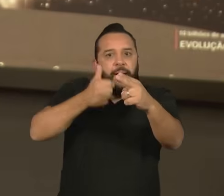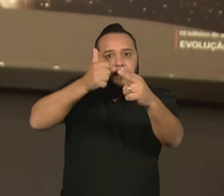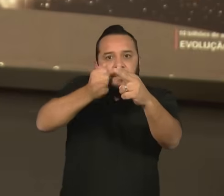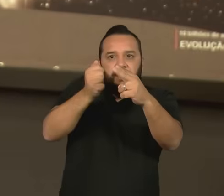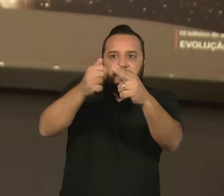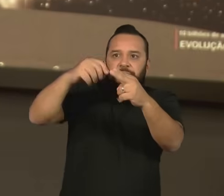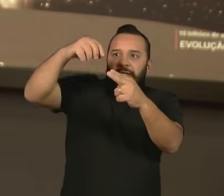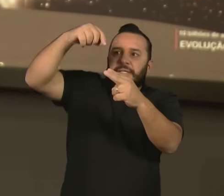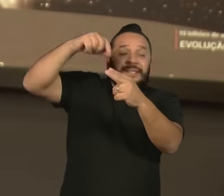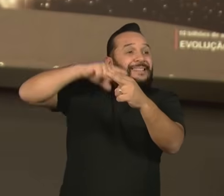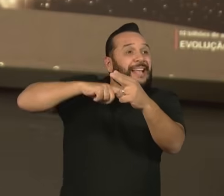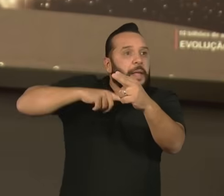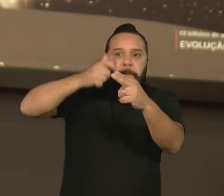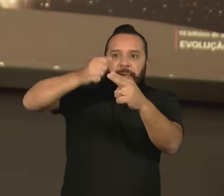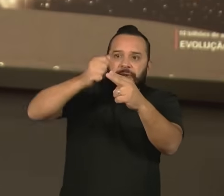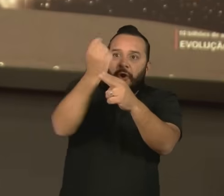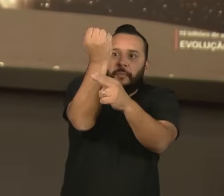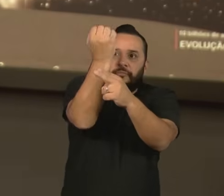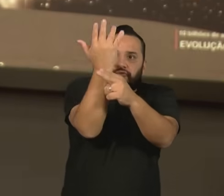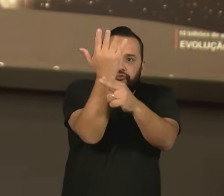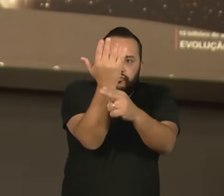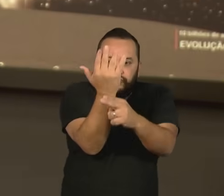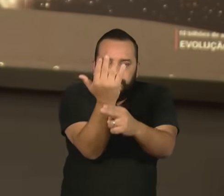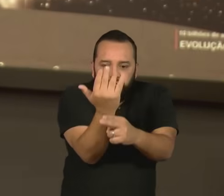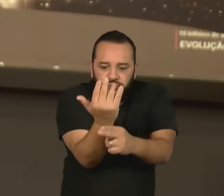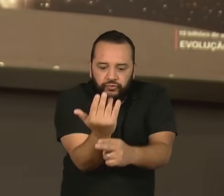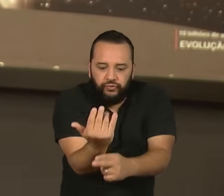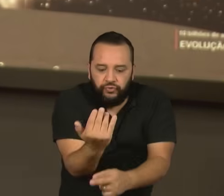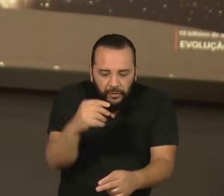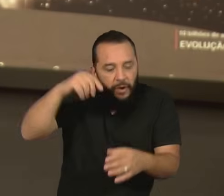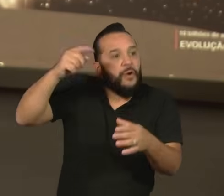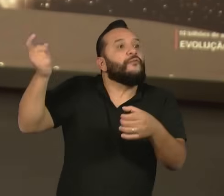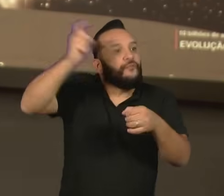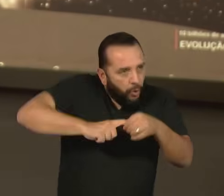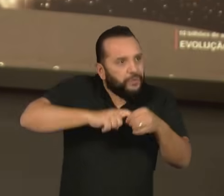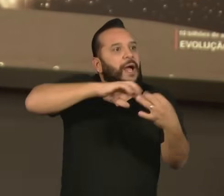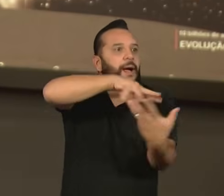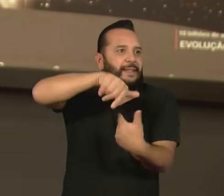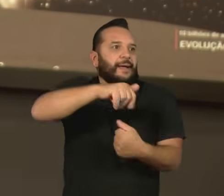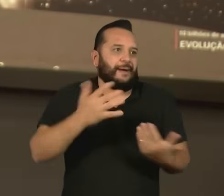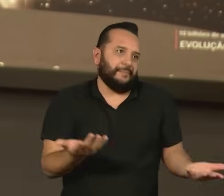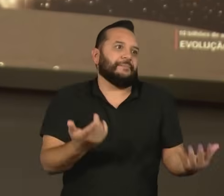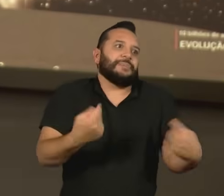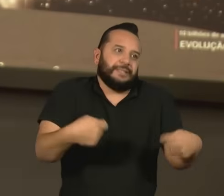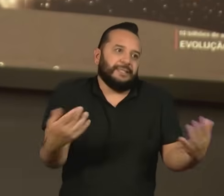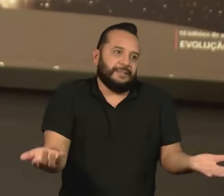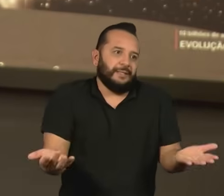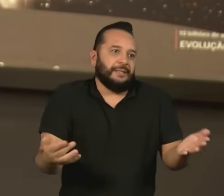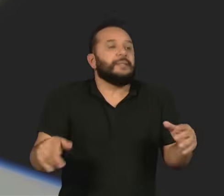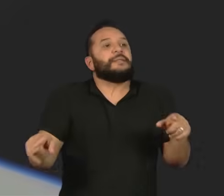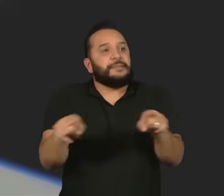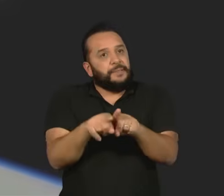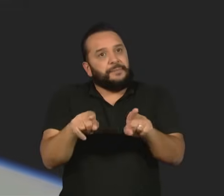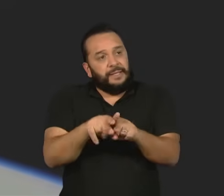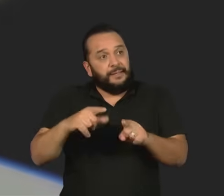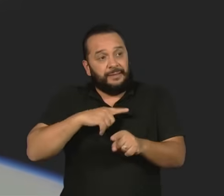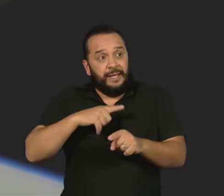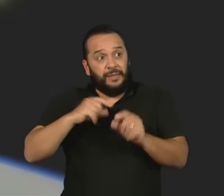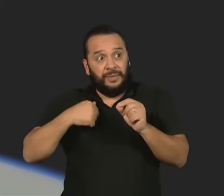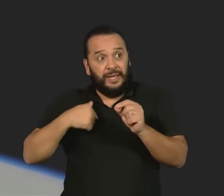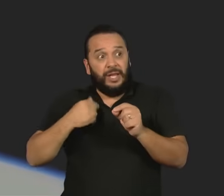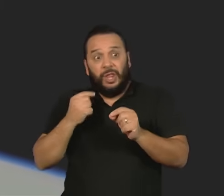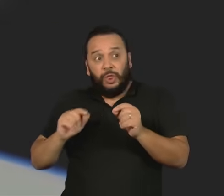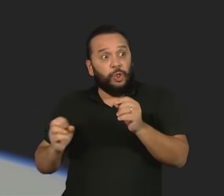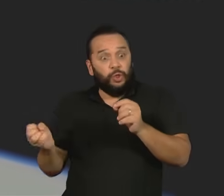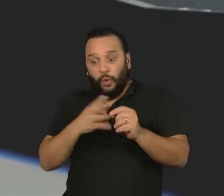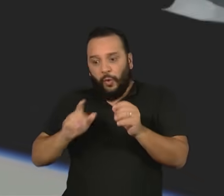os países sejam responsáveis de forma a que para cada satélite lançado, um seja desorbitado. Se não